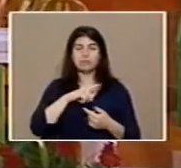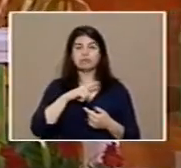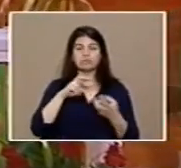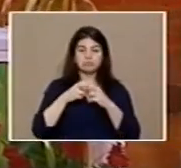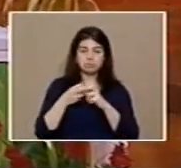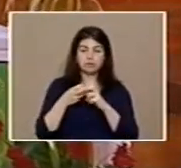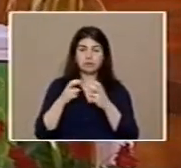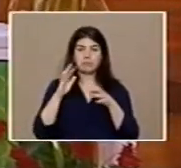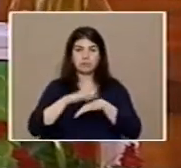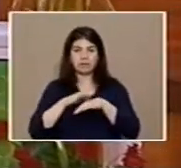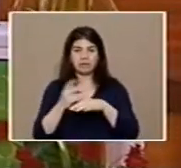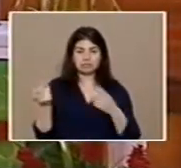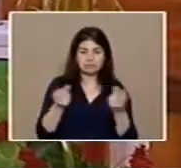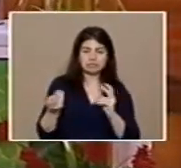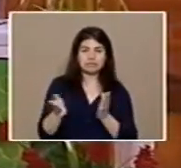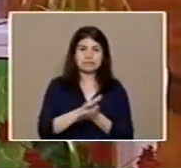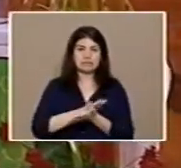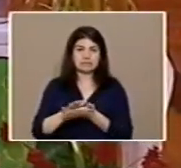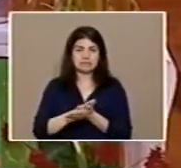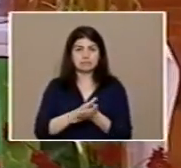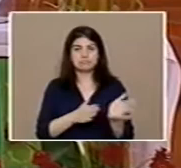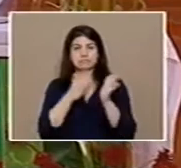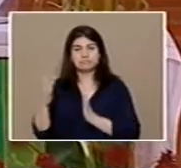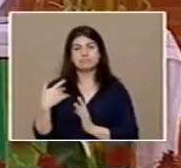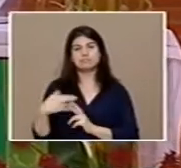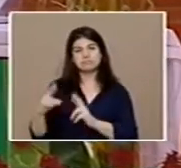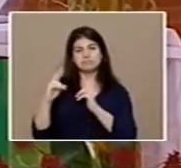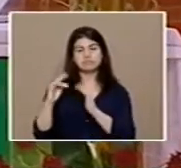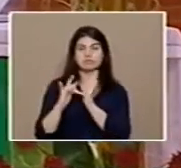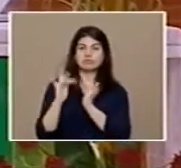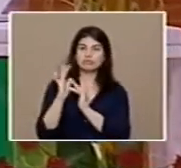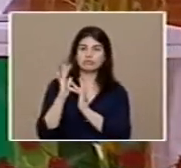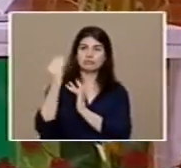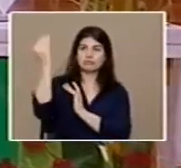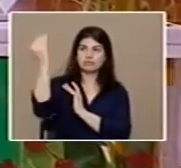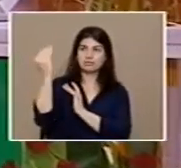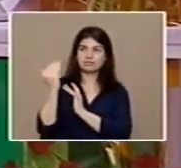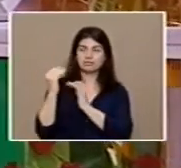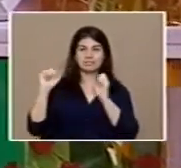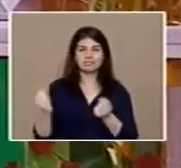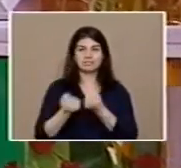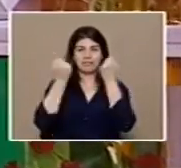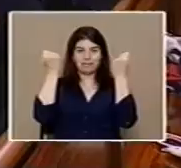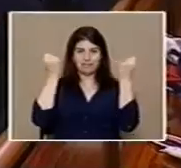perturbação enquanto esperamos a vinda gloriosa de Jesus Cristo nosso Salvador